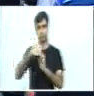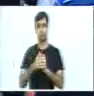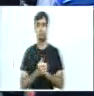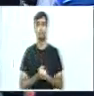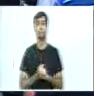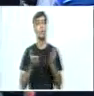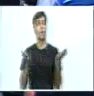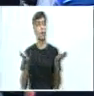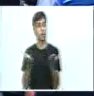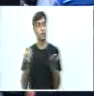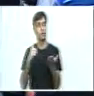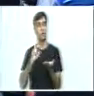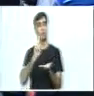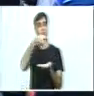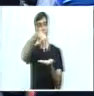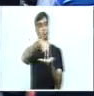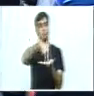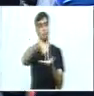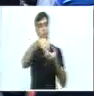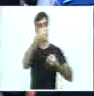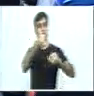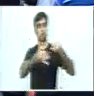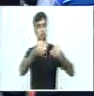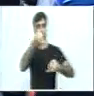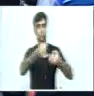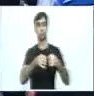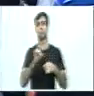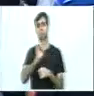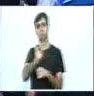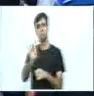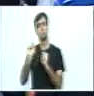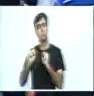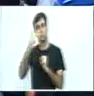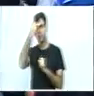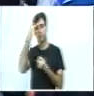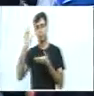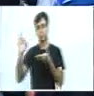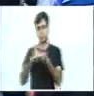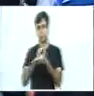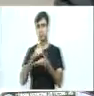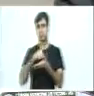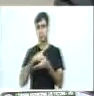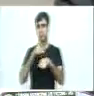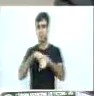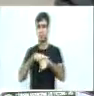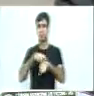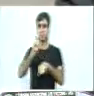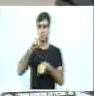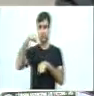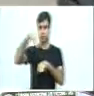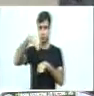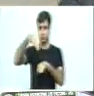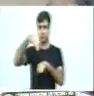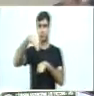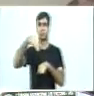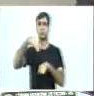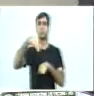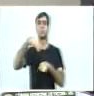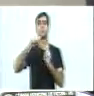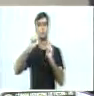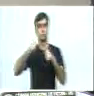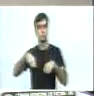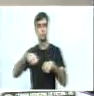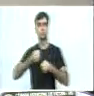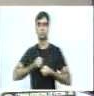Vamos agora para o uso da tribuna livre, onde cada inscrito tem 5 minutos para o uso